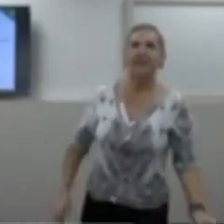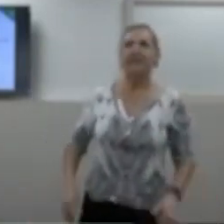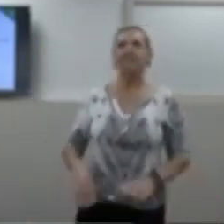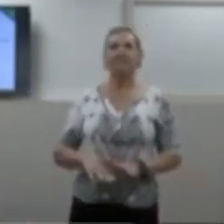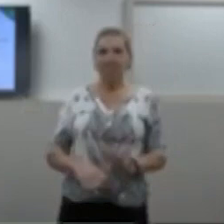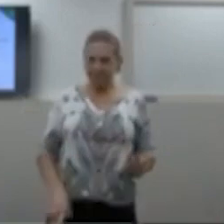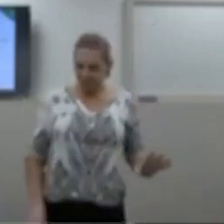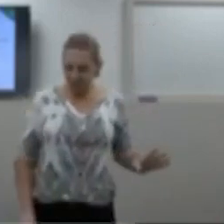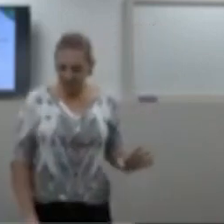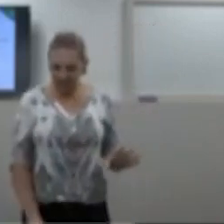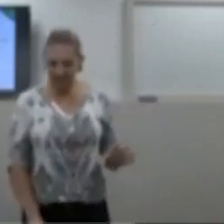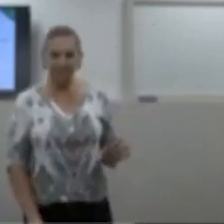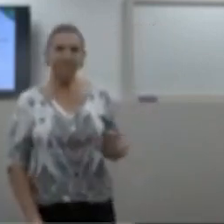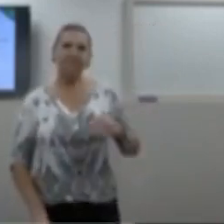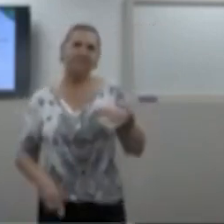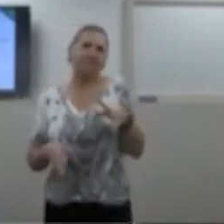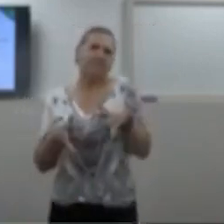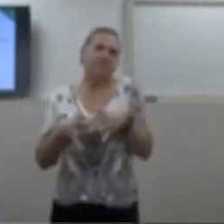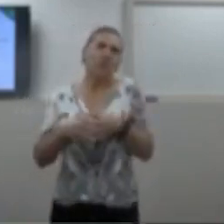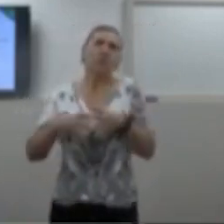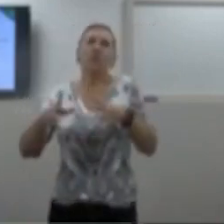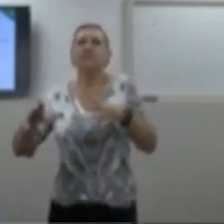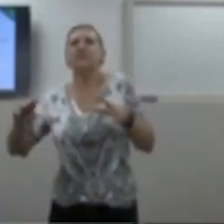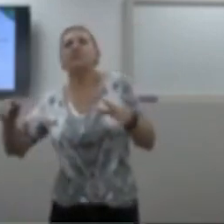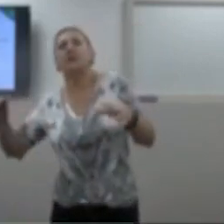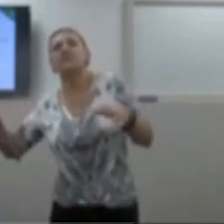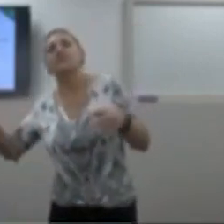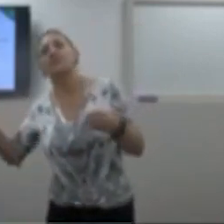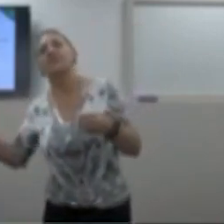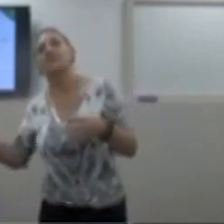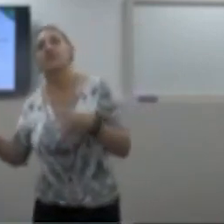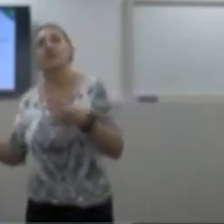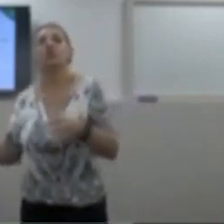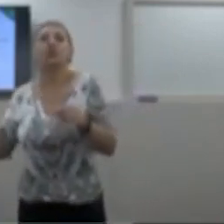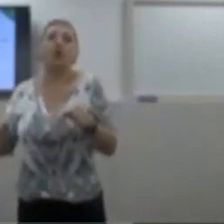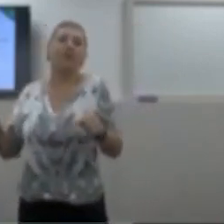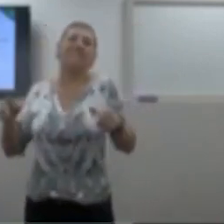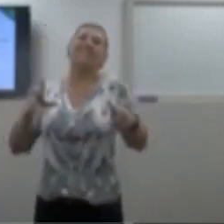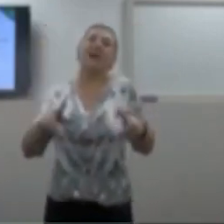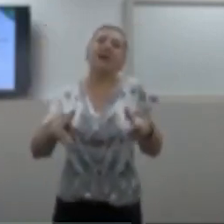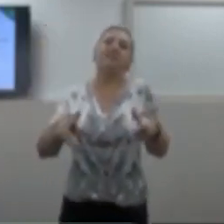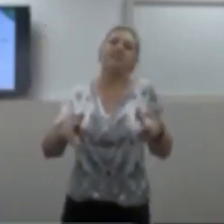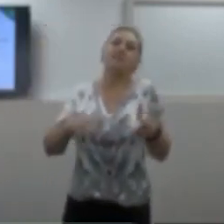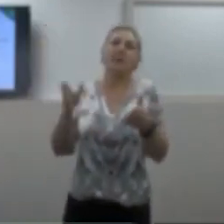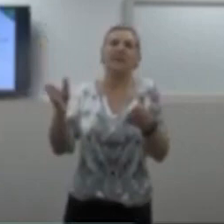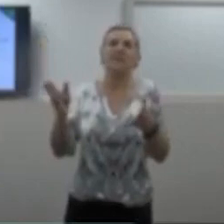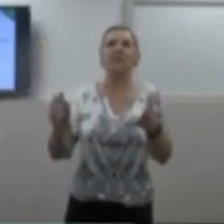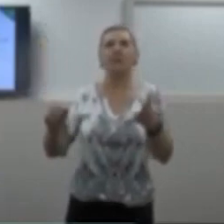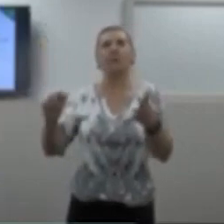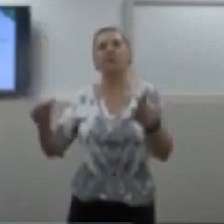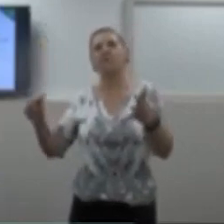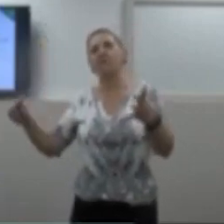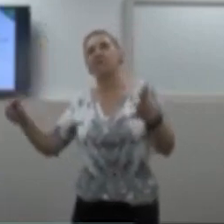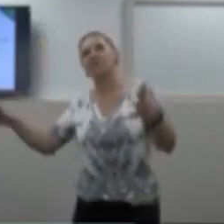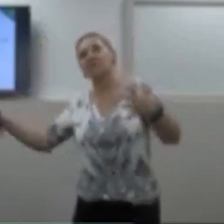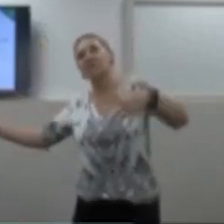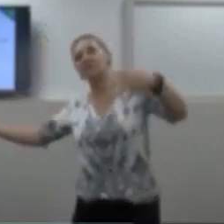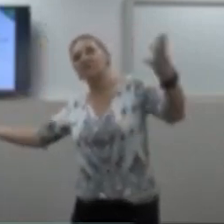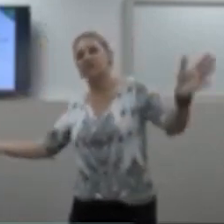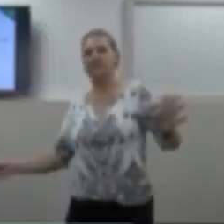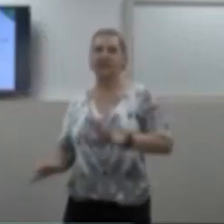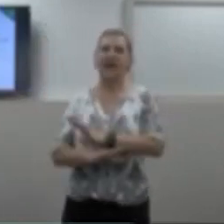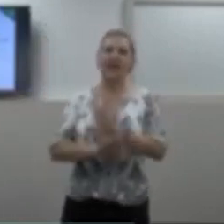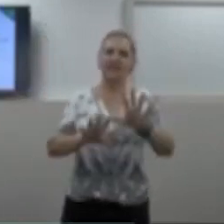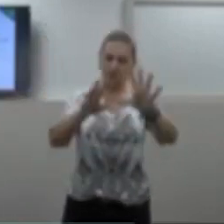Completou a sua tarefinha? Muito bem. 1, 2, 3, 4, 5, 6, 7, 8, 9, 10, mais 5, 11, 12,